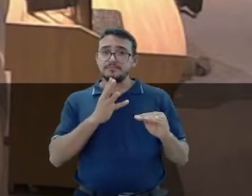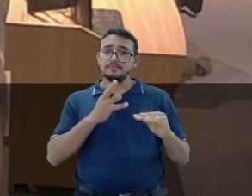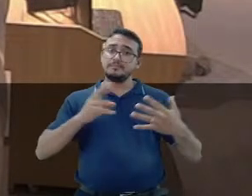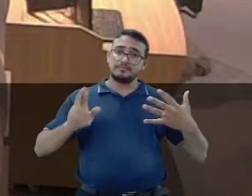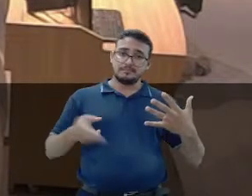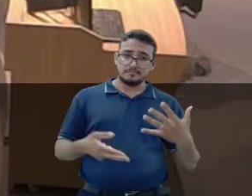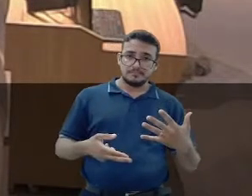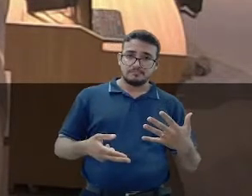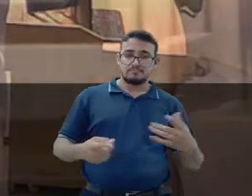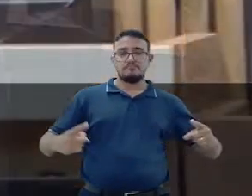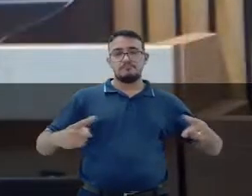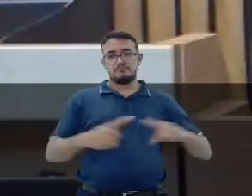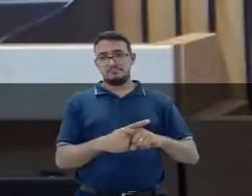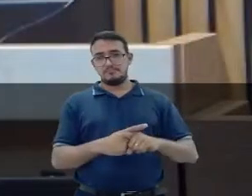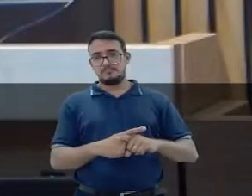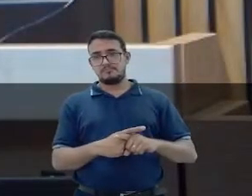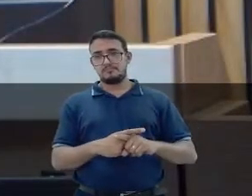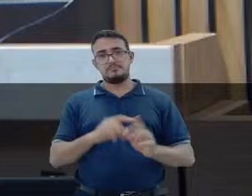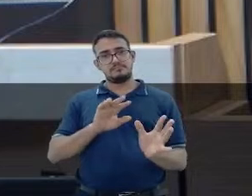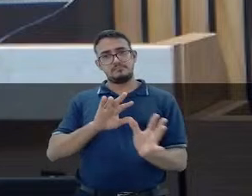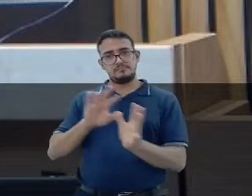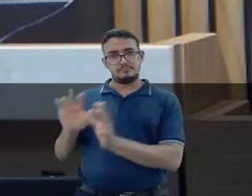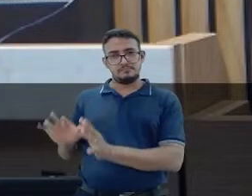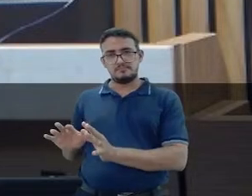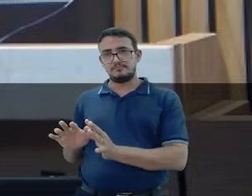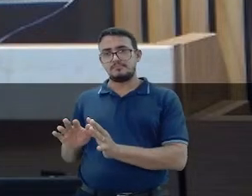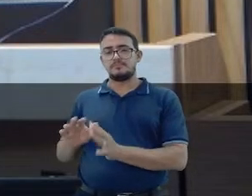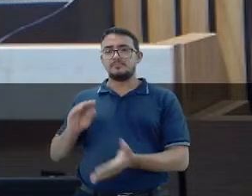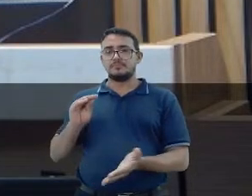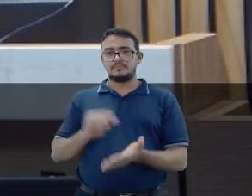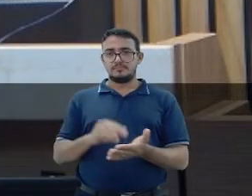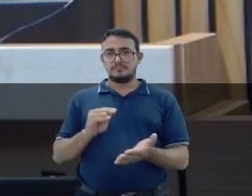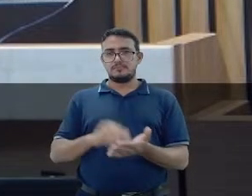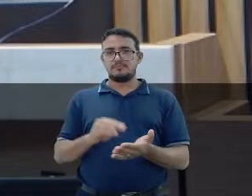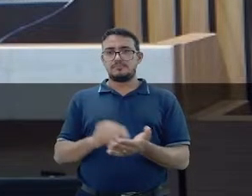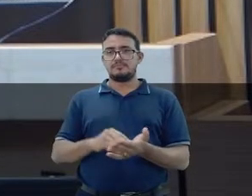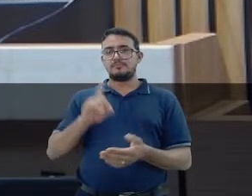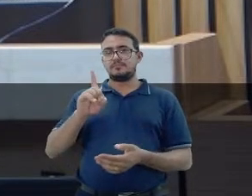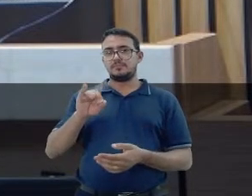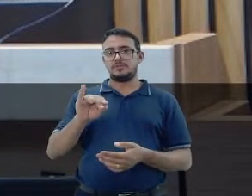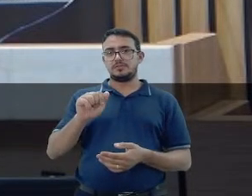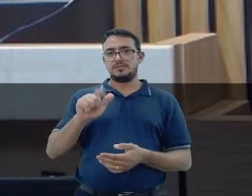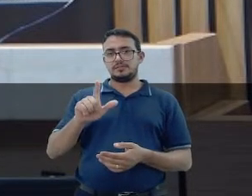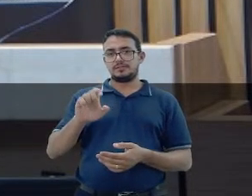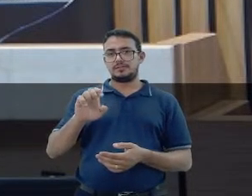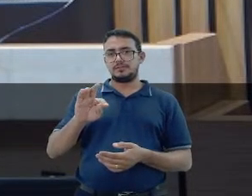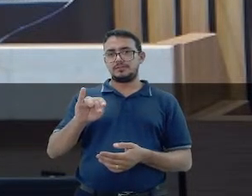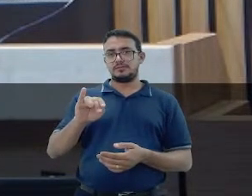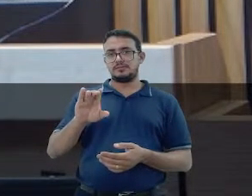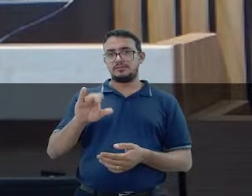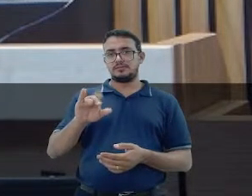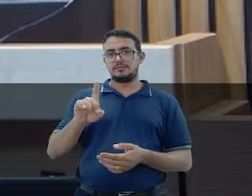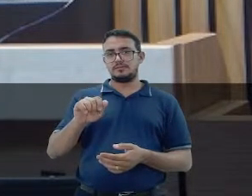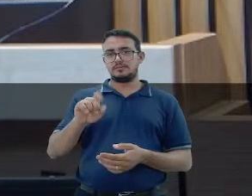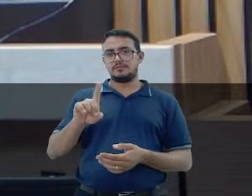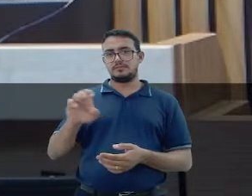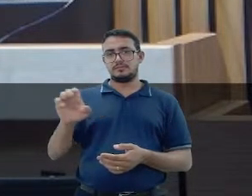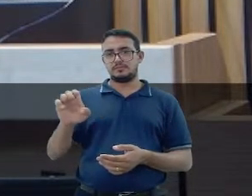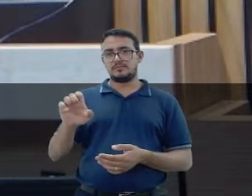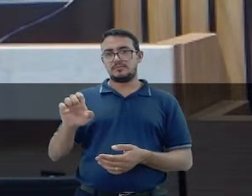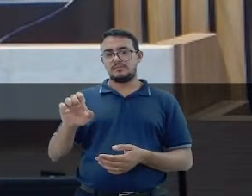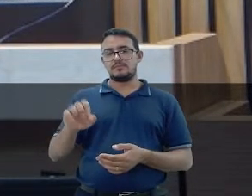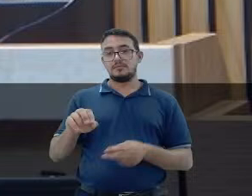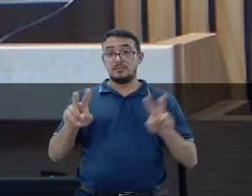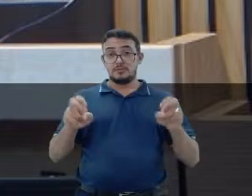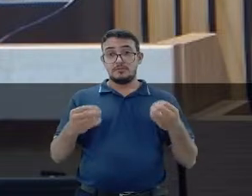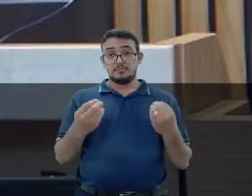das contrarrazões, rejeitando a arguição de ausência de dialeticidade suscitada, e, no mérito, dar parcial